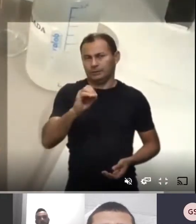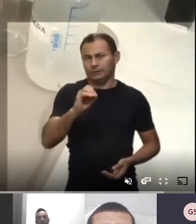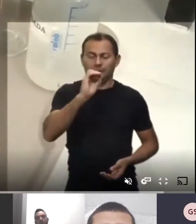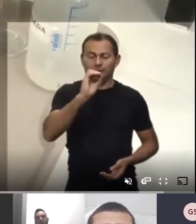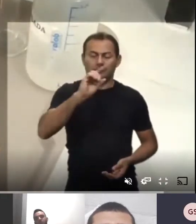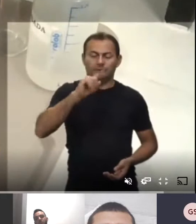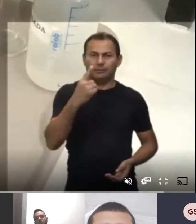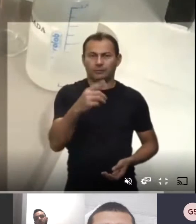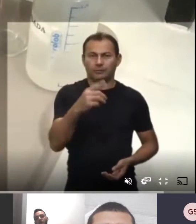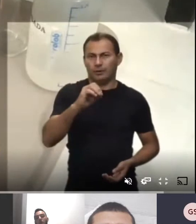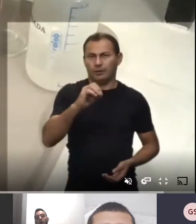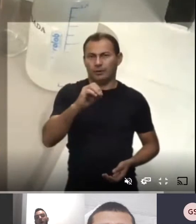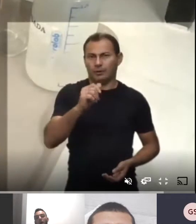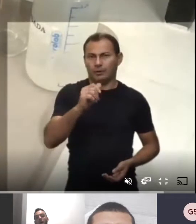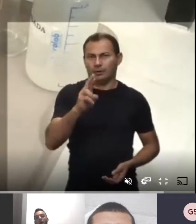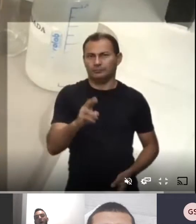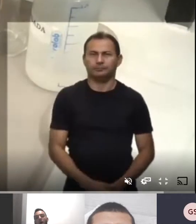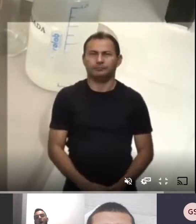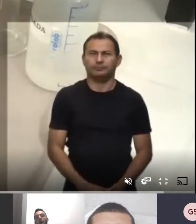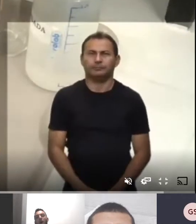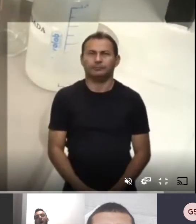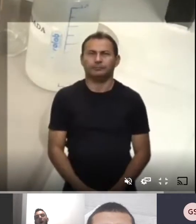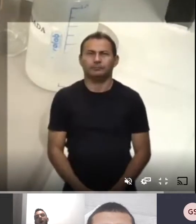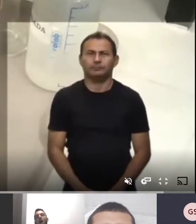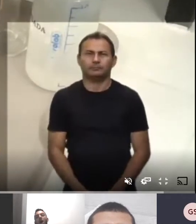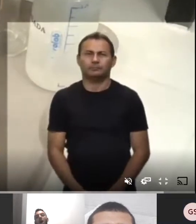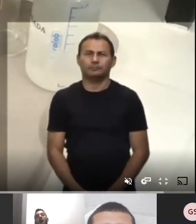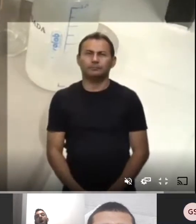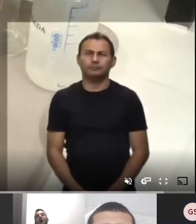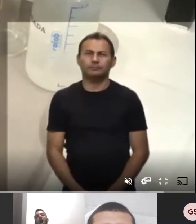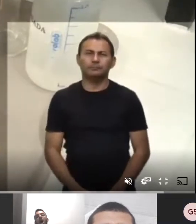o indicador, né, ela vai indicar se o pH vai mudar.